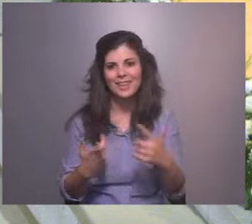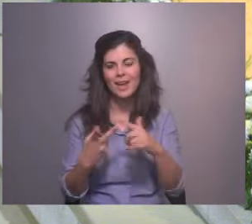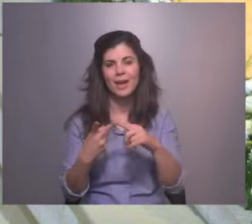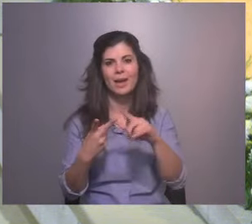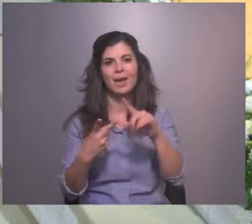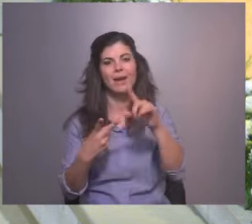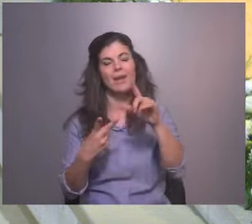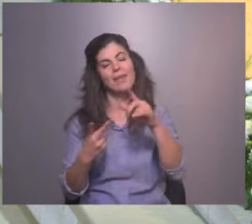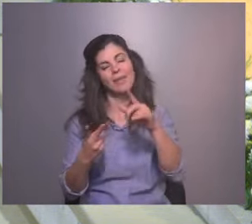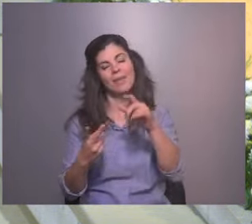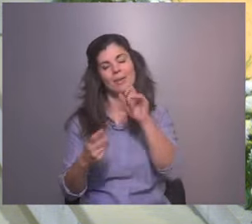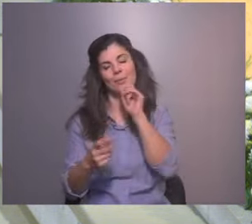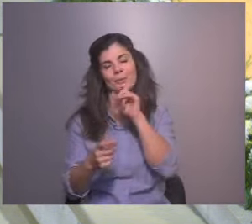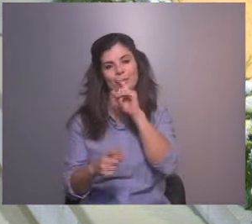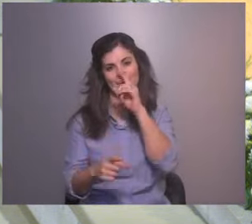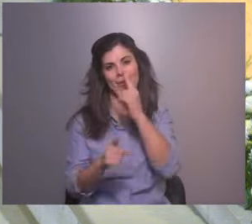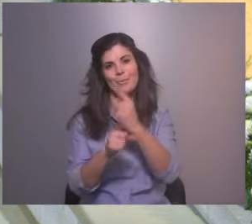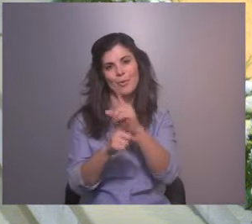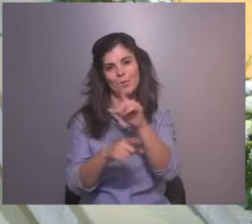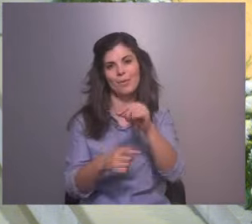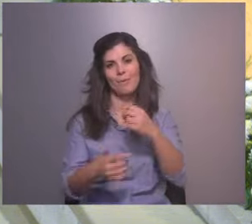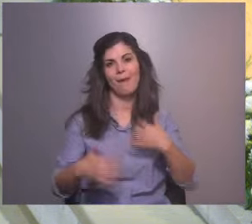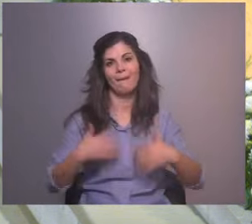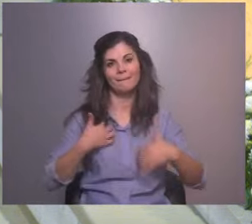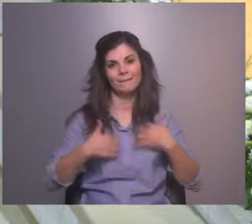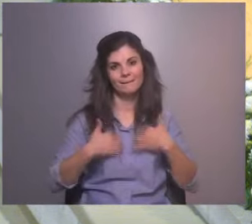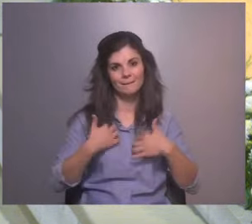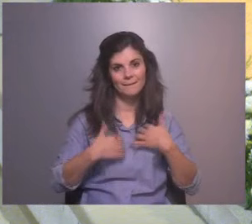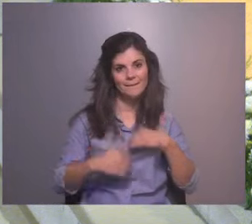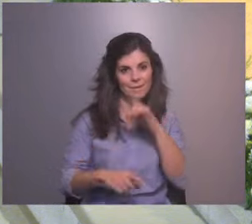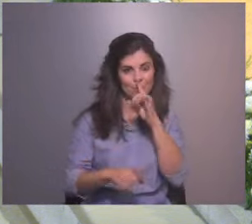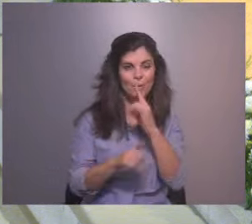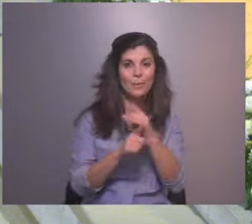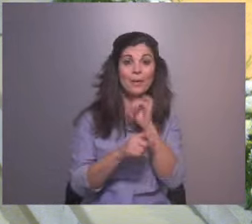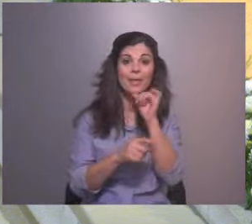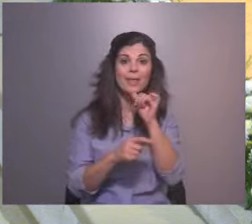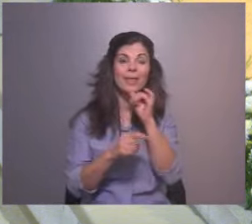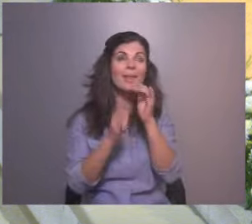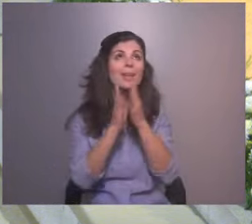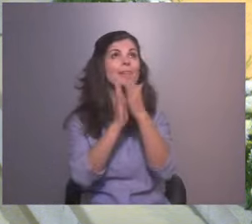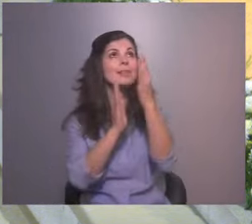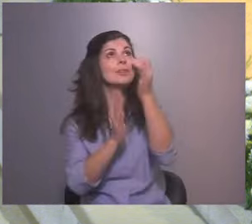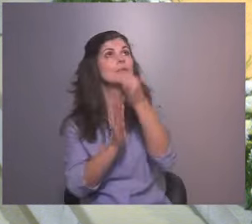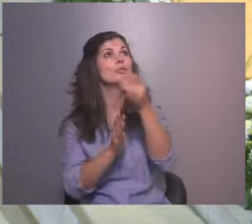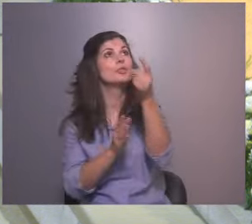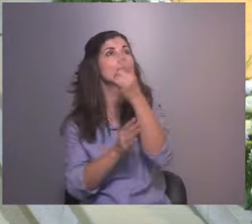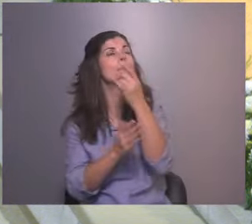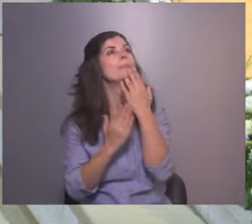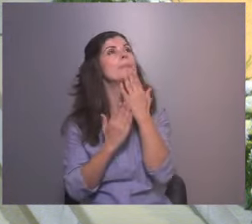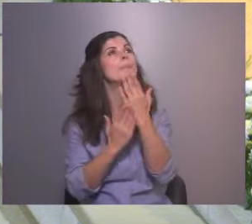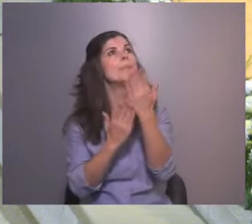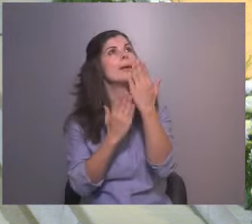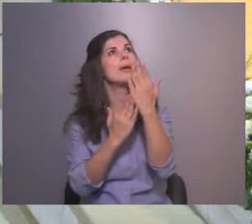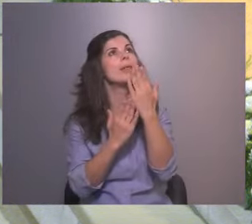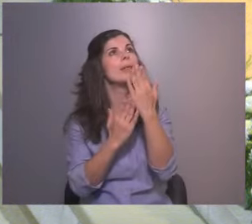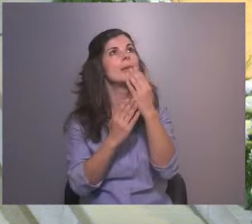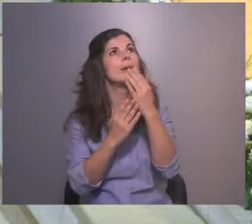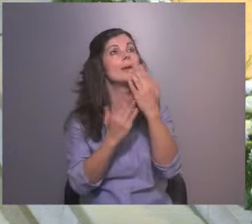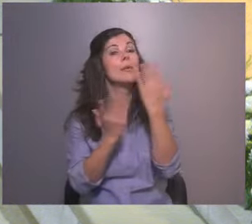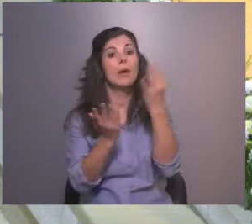Diante da veneranda imagem da Virgem do Rosário de Fátima,